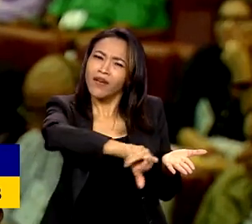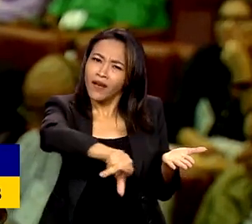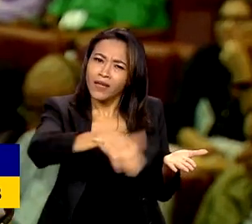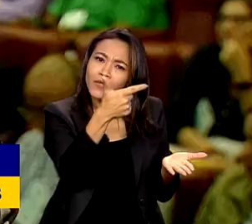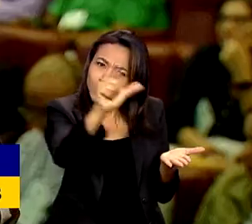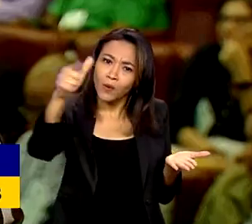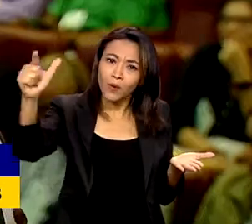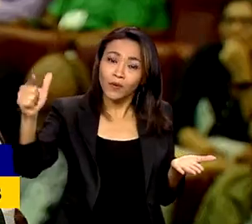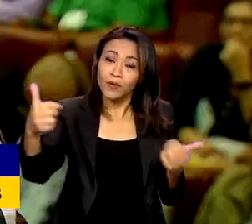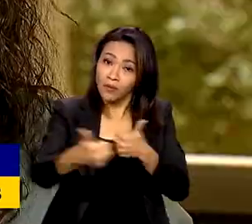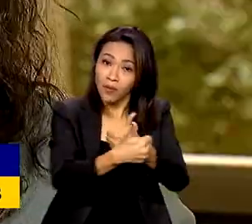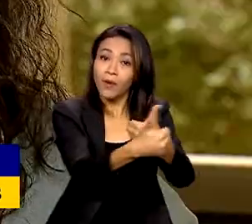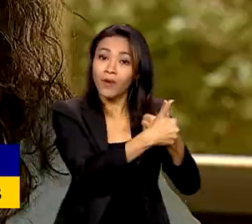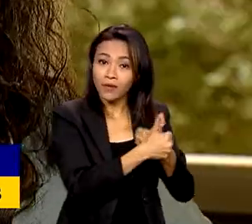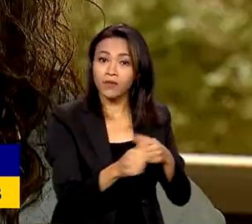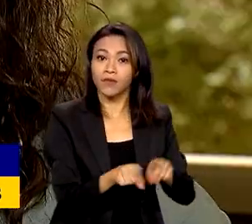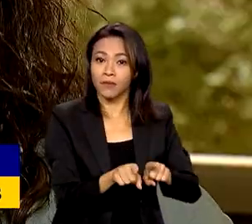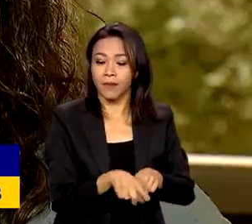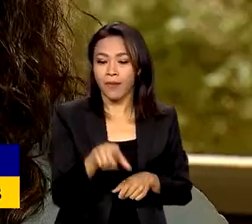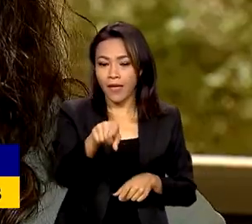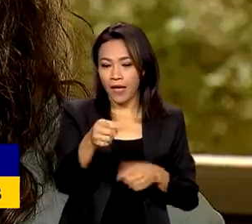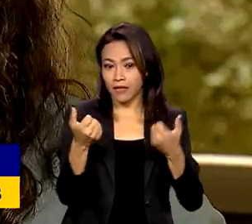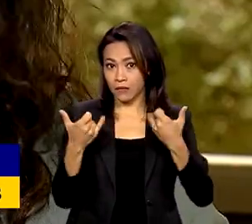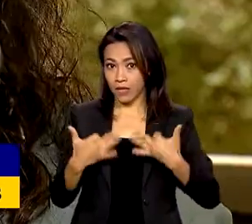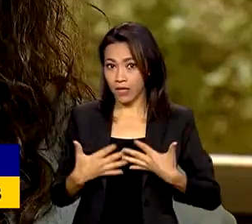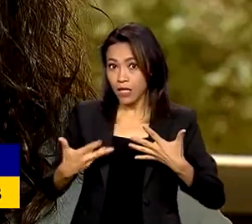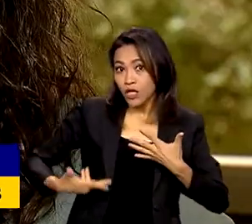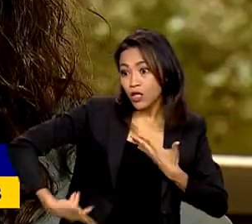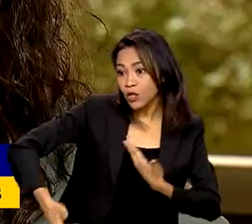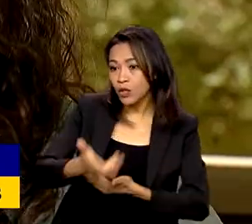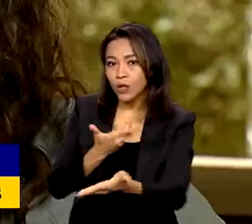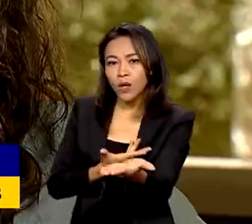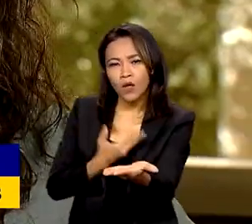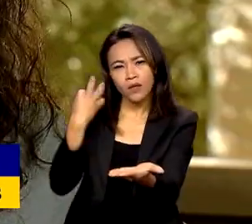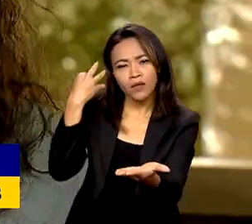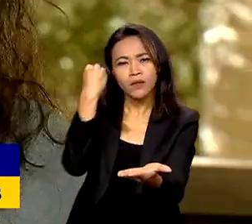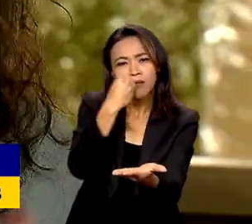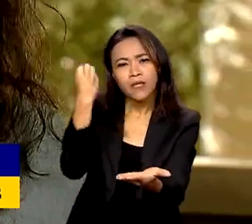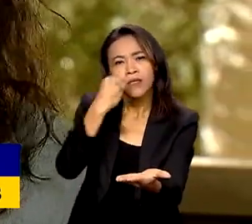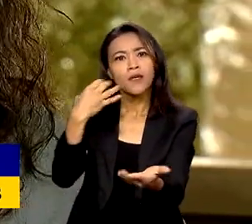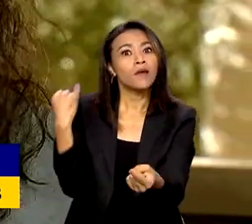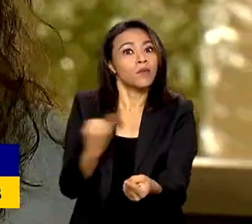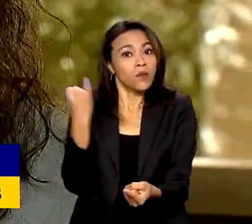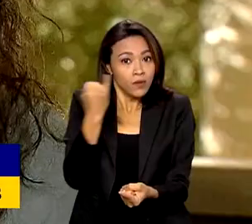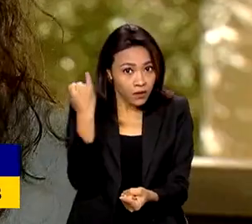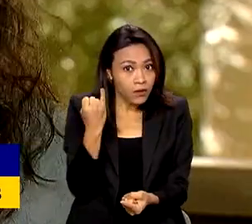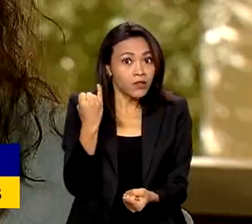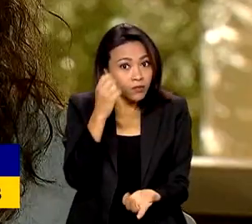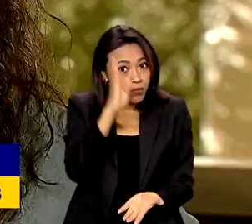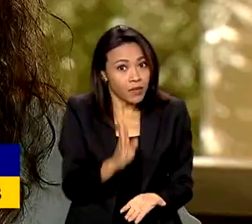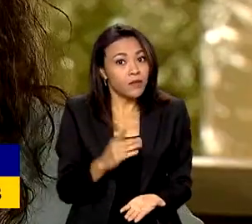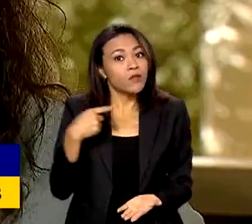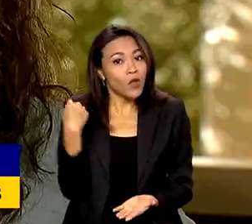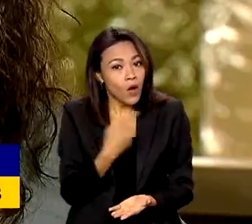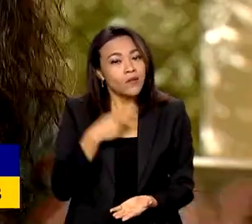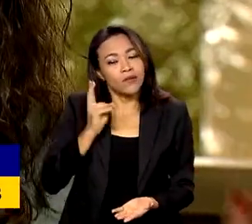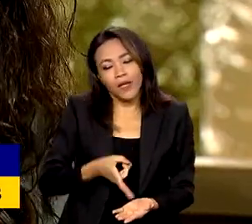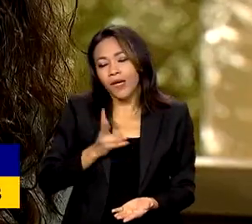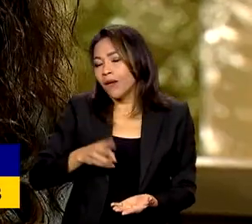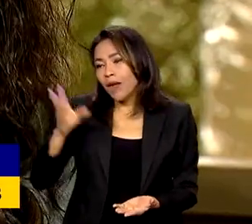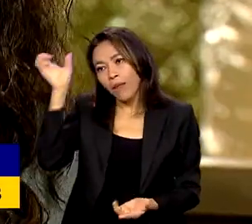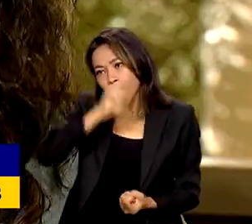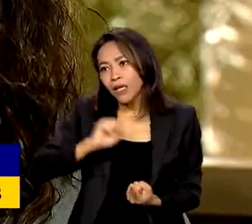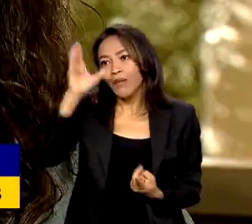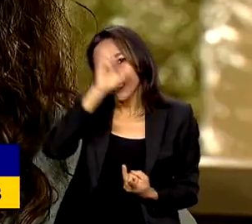e no entorno dela essa troca de experiências ela é muito importante tanto para o Brasil porque a gente sempre tem o que aprender quanto